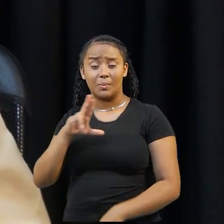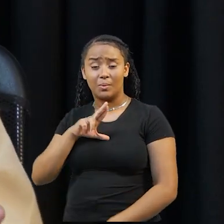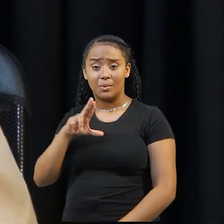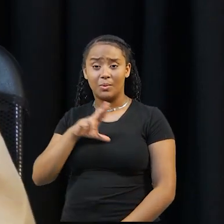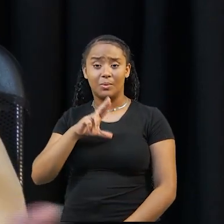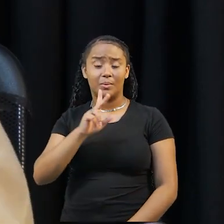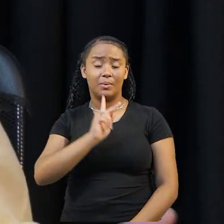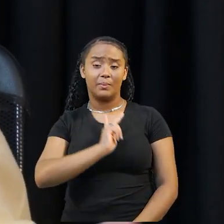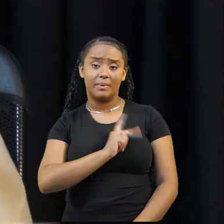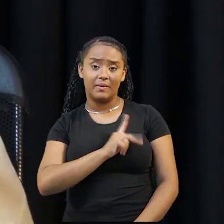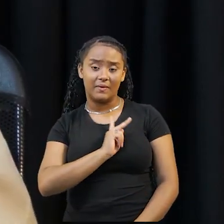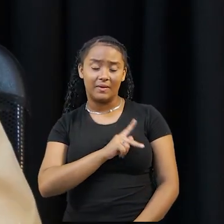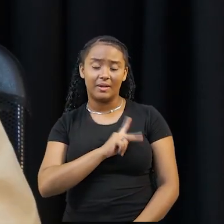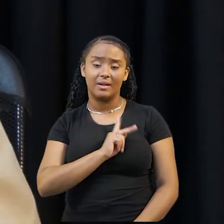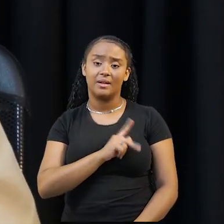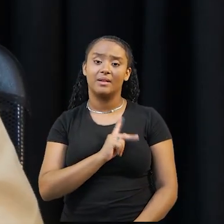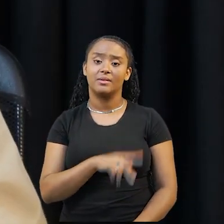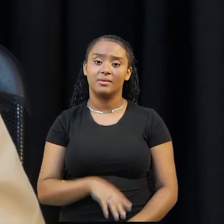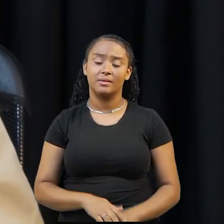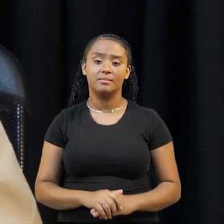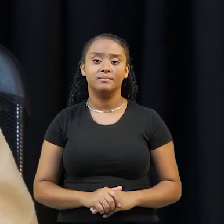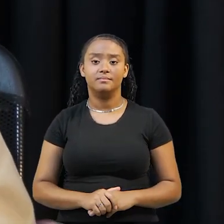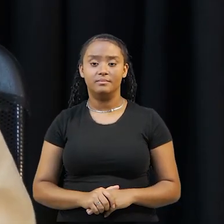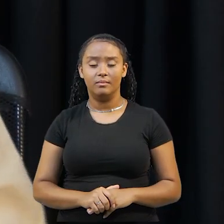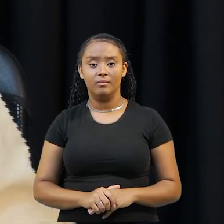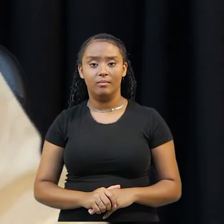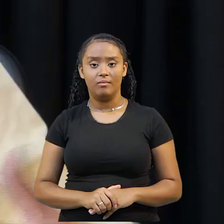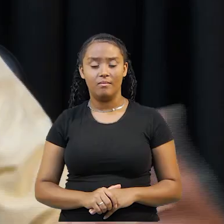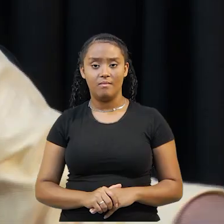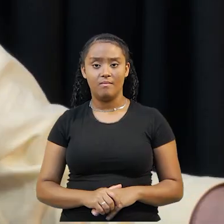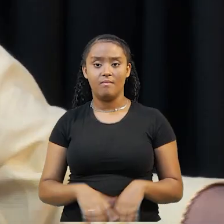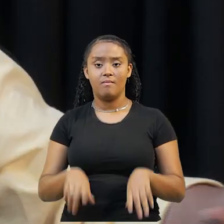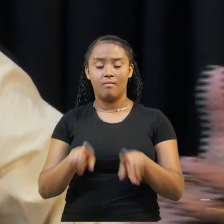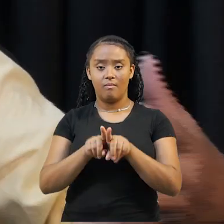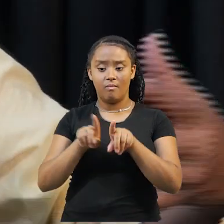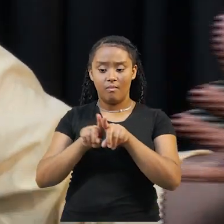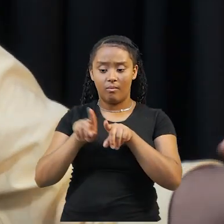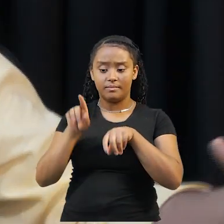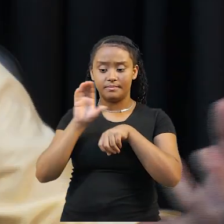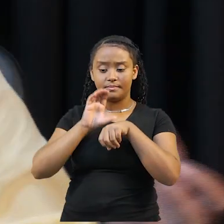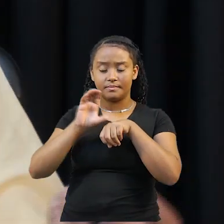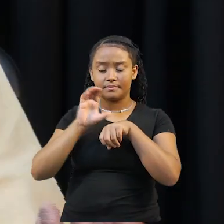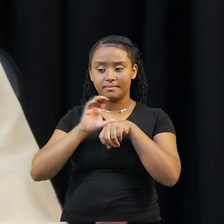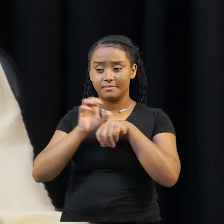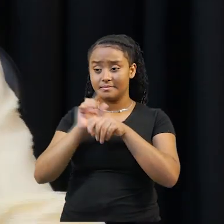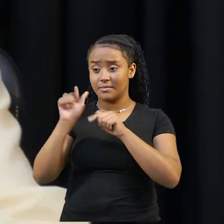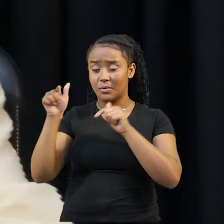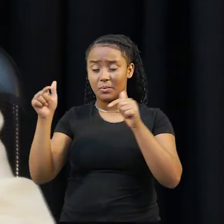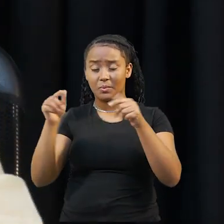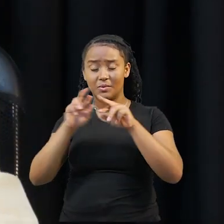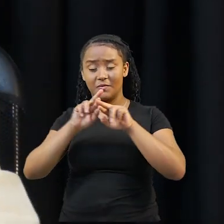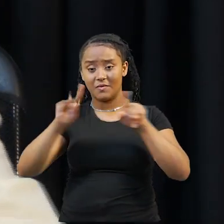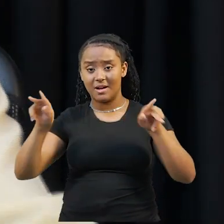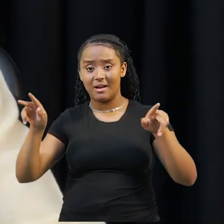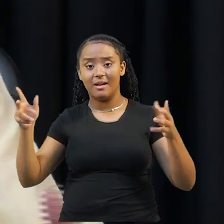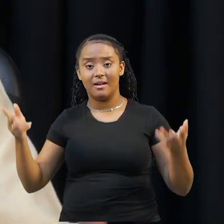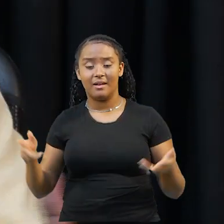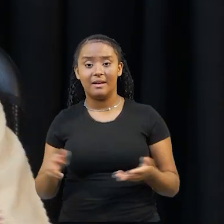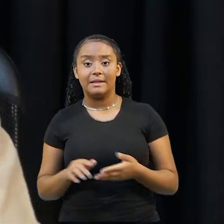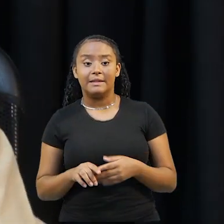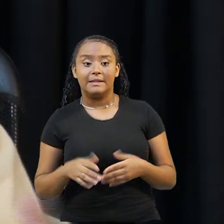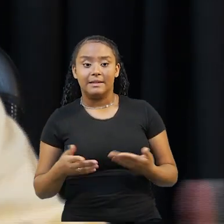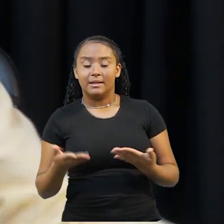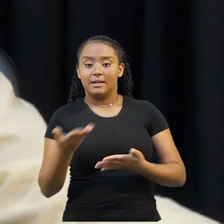privadas, que é o caso das fundações, e com vaidades de cursos, e